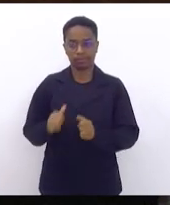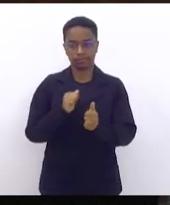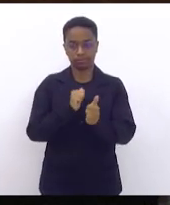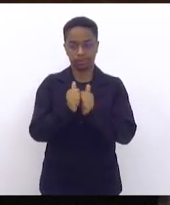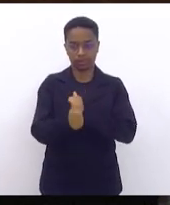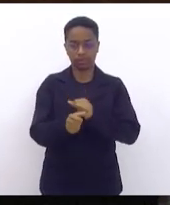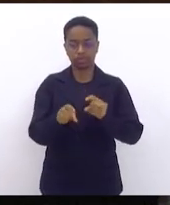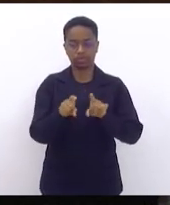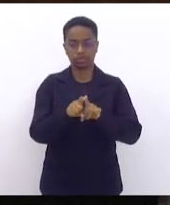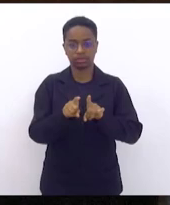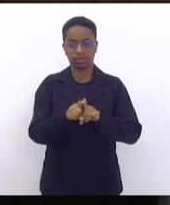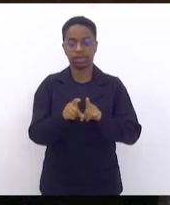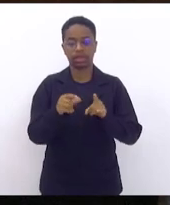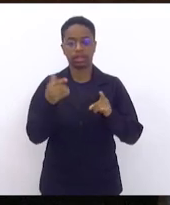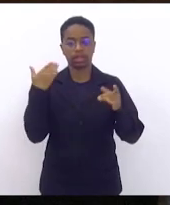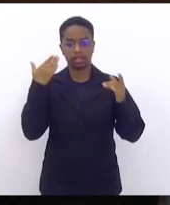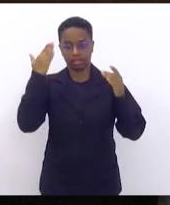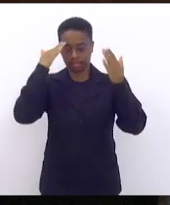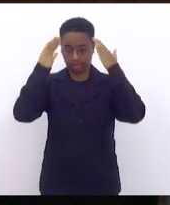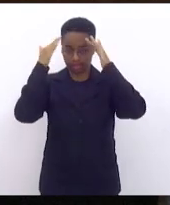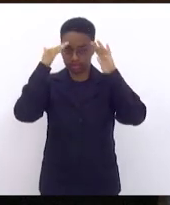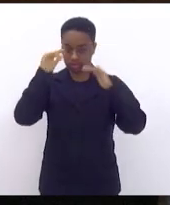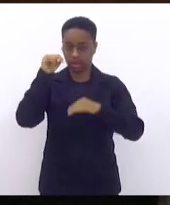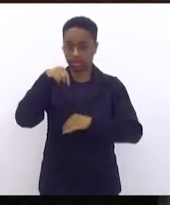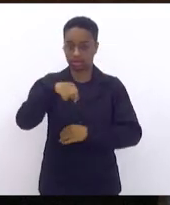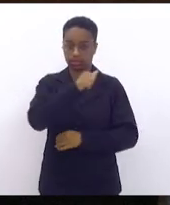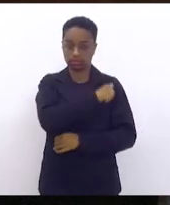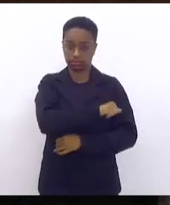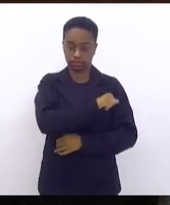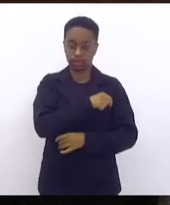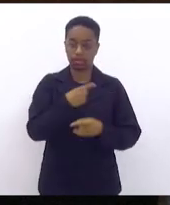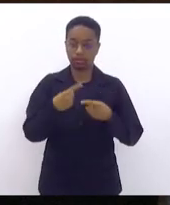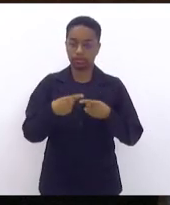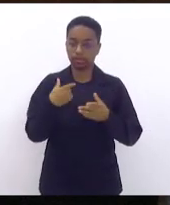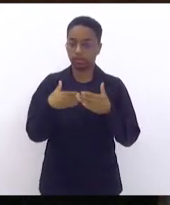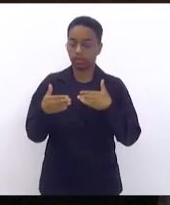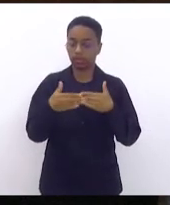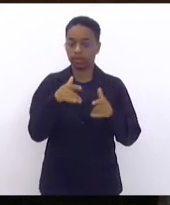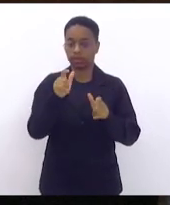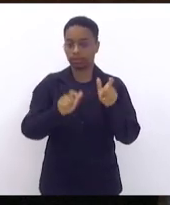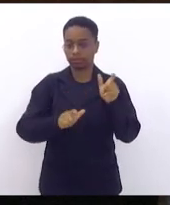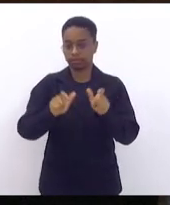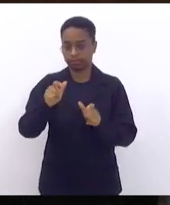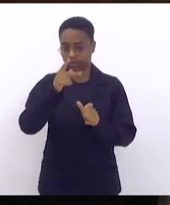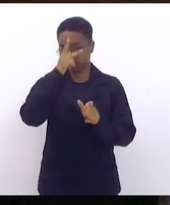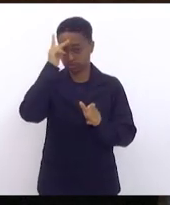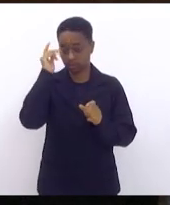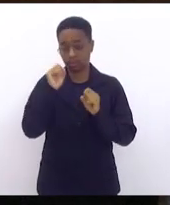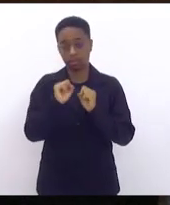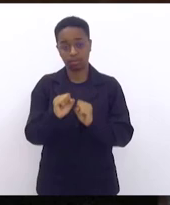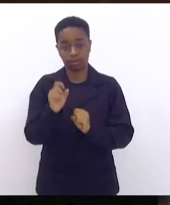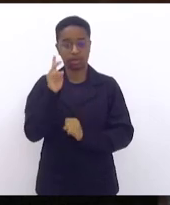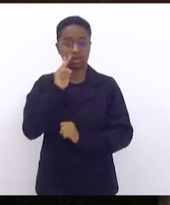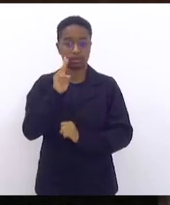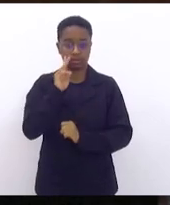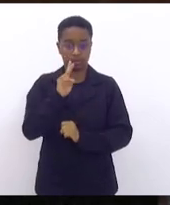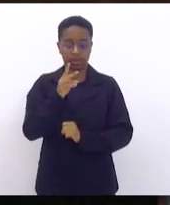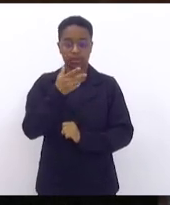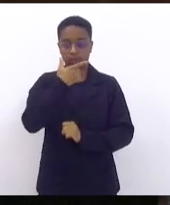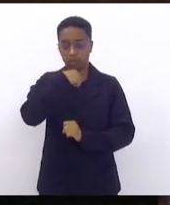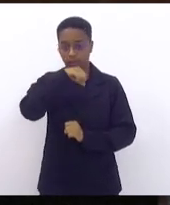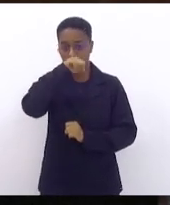lazer no Estado do Rio de Janeiro. Qualquer um de nós pode se lembrar do pai e da